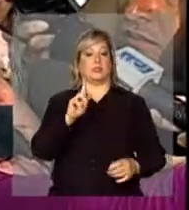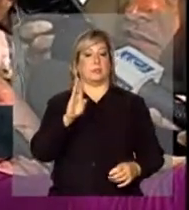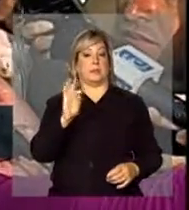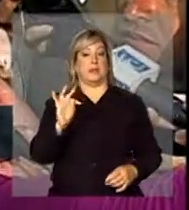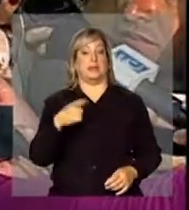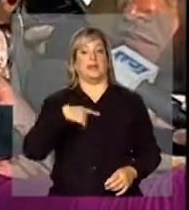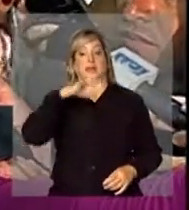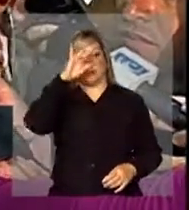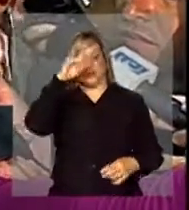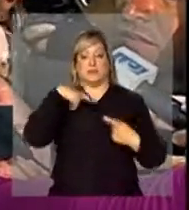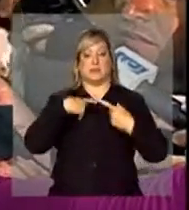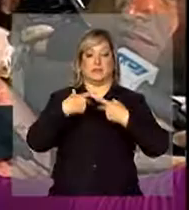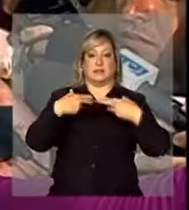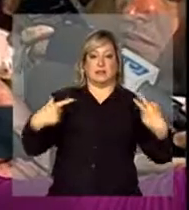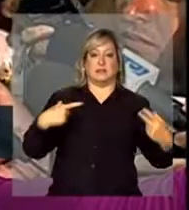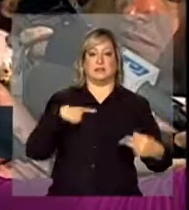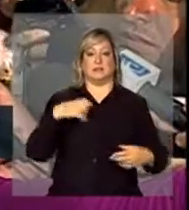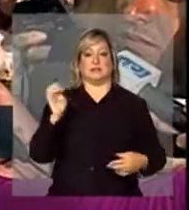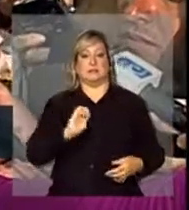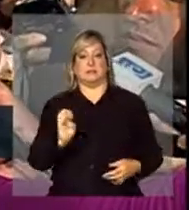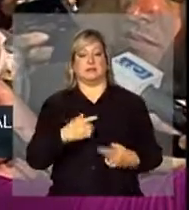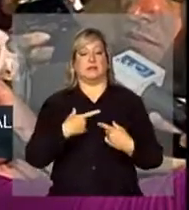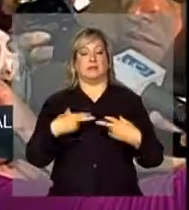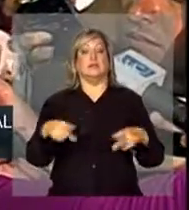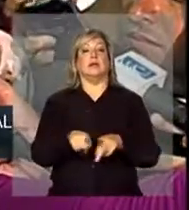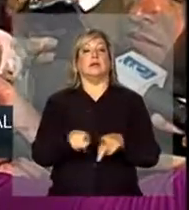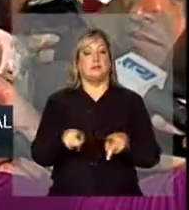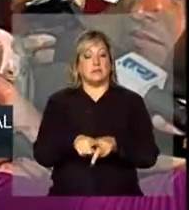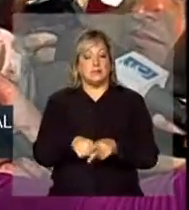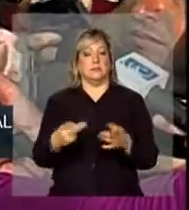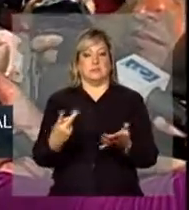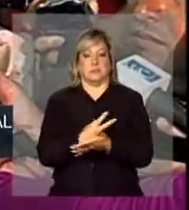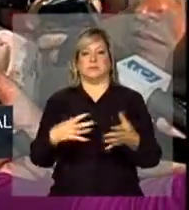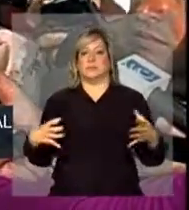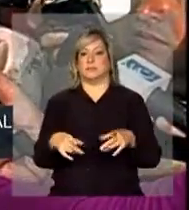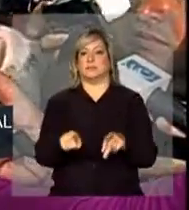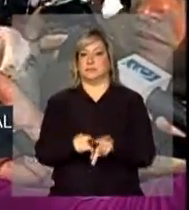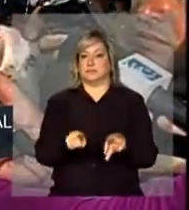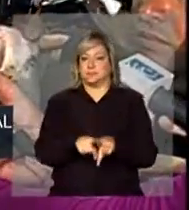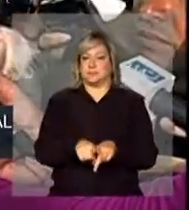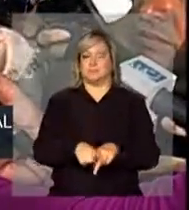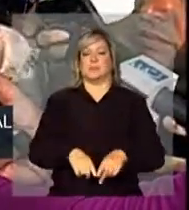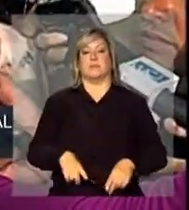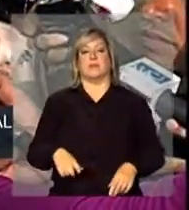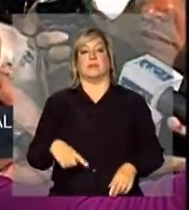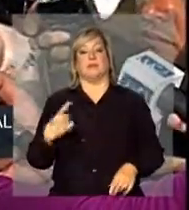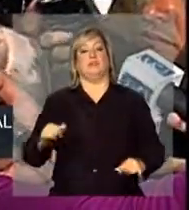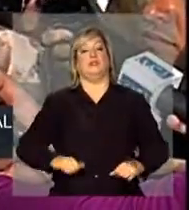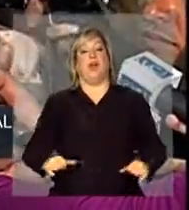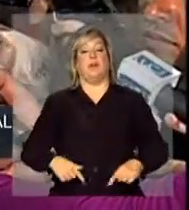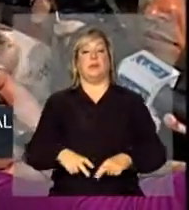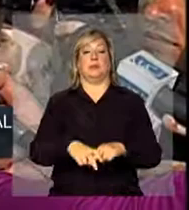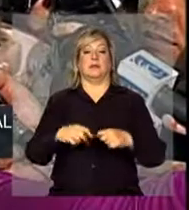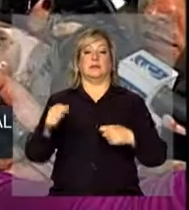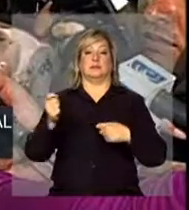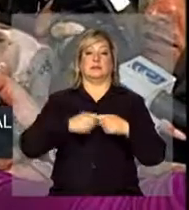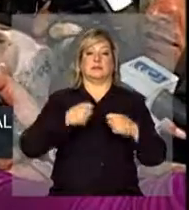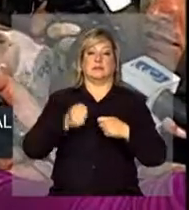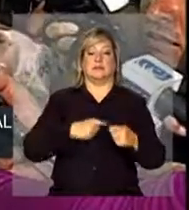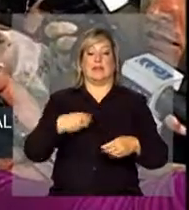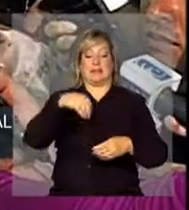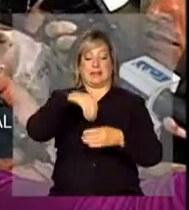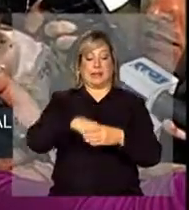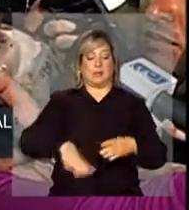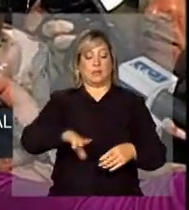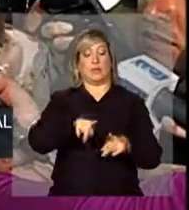transexuais, travestis, pessoas que estão vulneráveis, especialmente para fins da exploração sexual, tanto dentro do